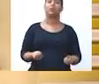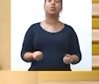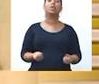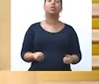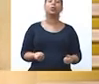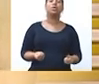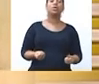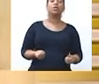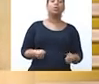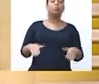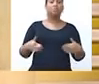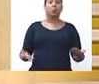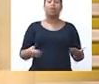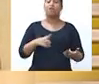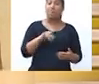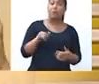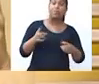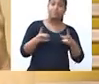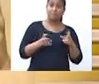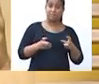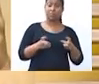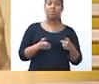muito alta. Então, você vai ver